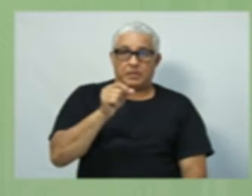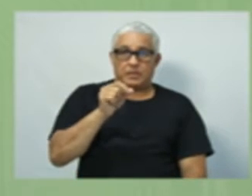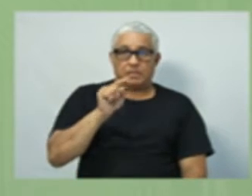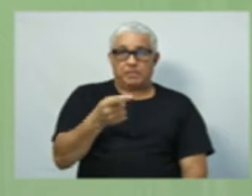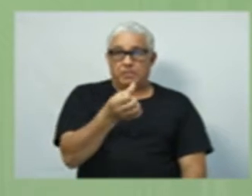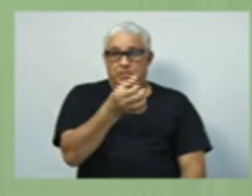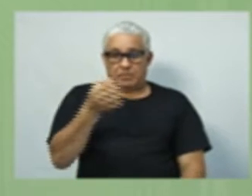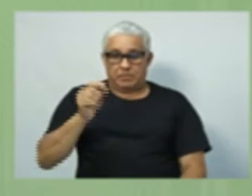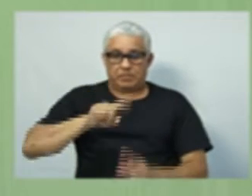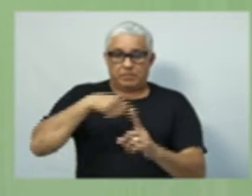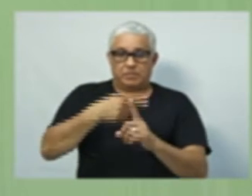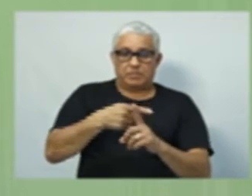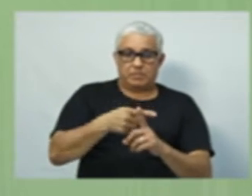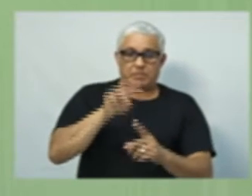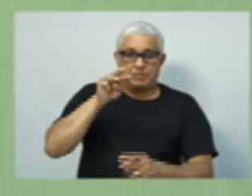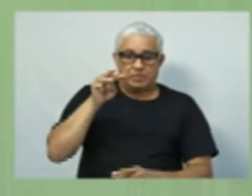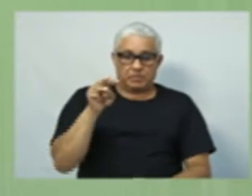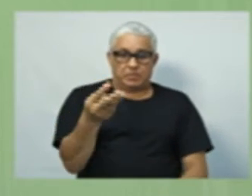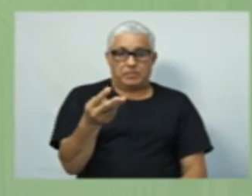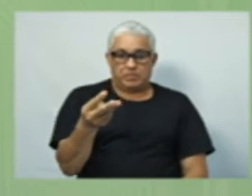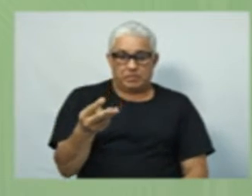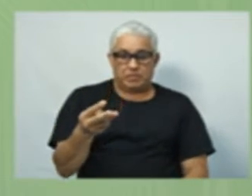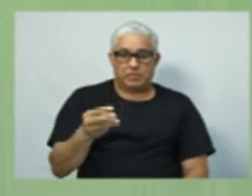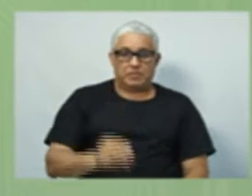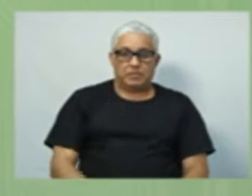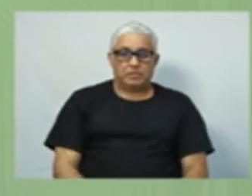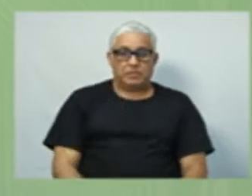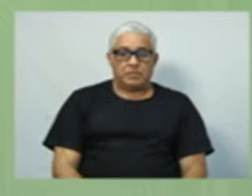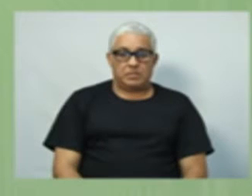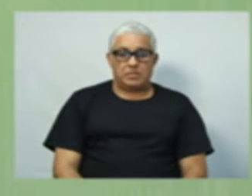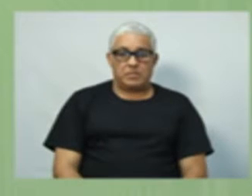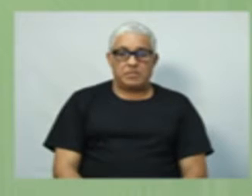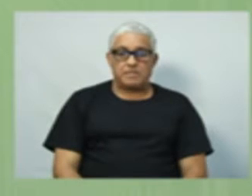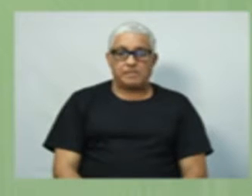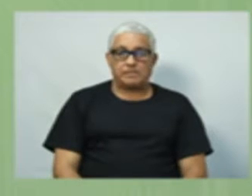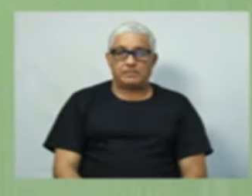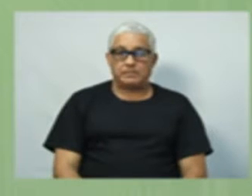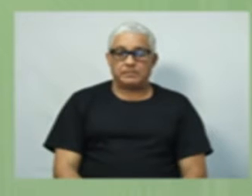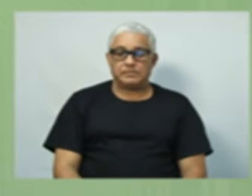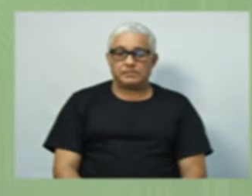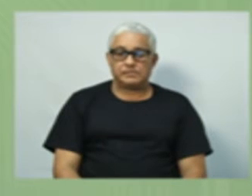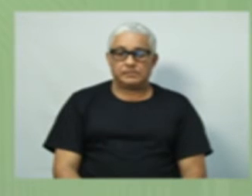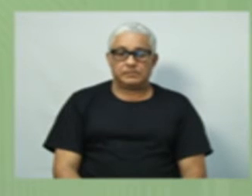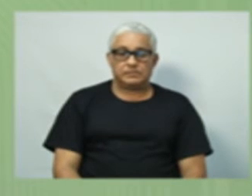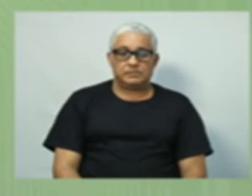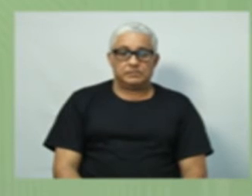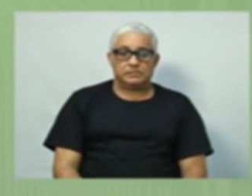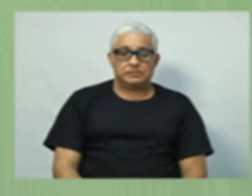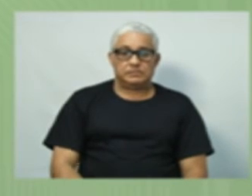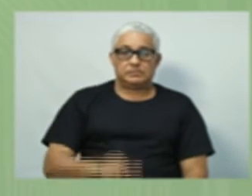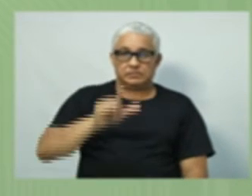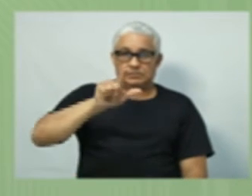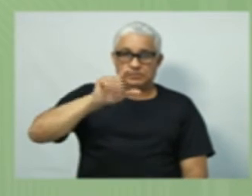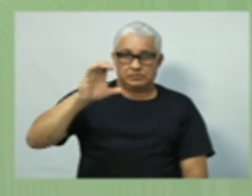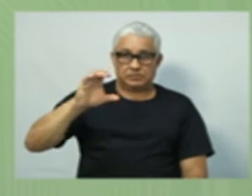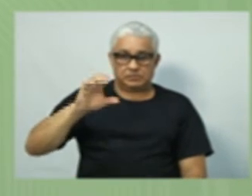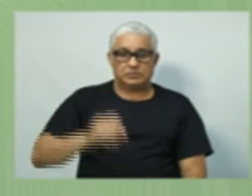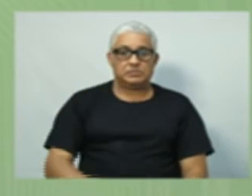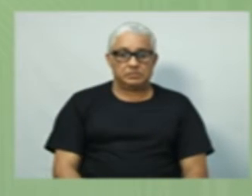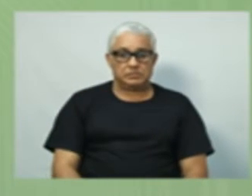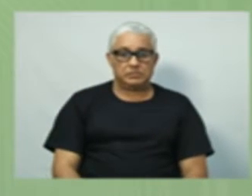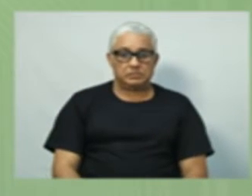que é o nev exigível a longo prazo ou patti wu ativo não passivo não circulante bom para calculá